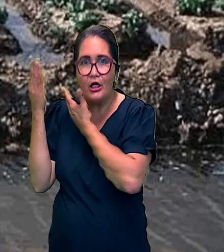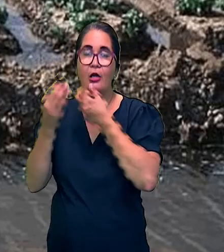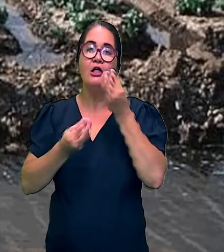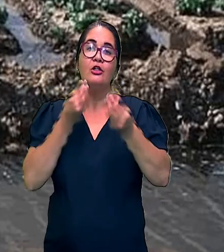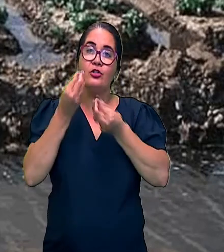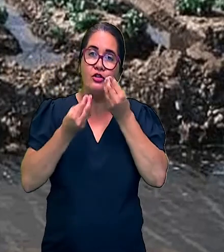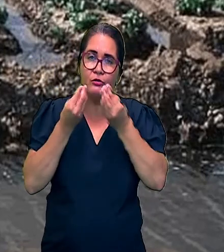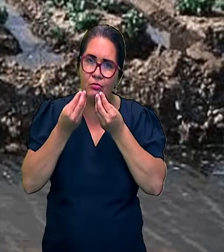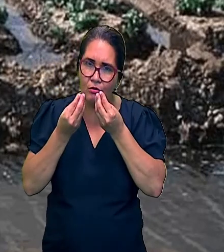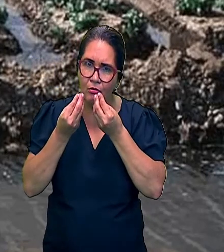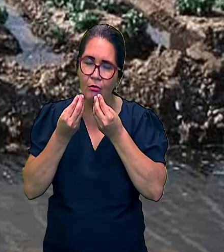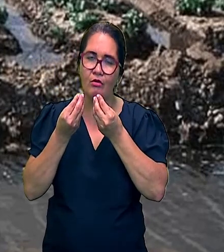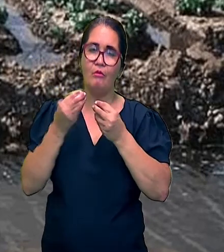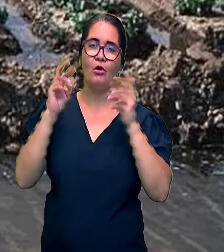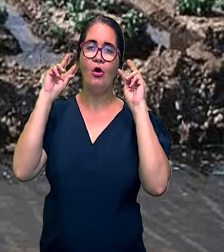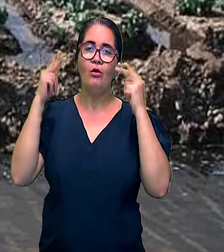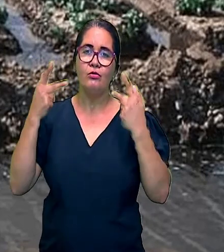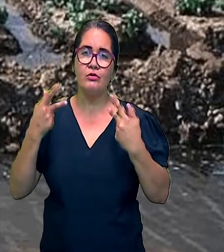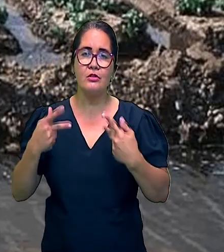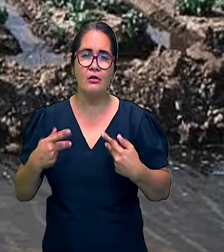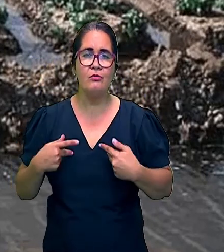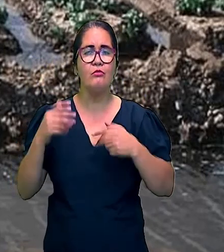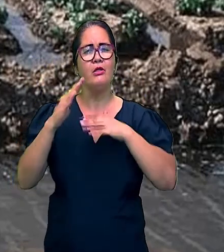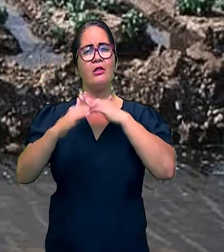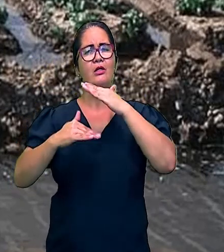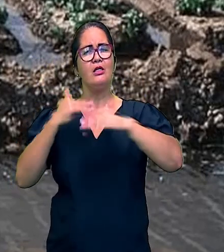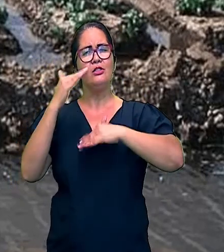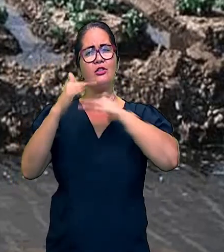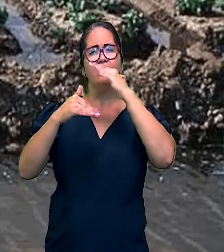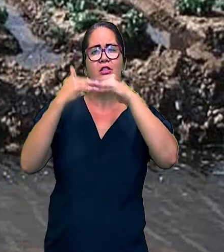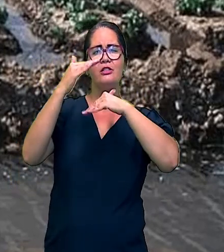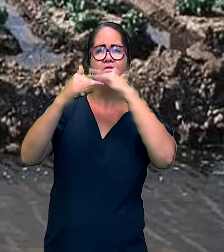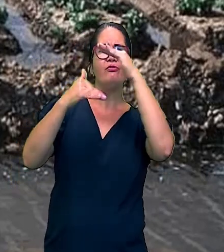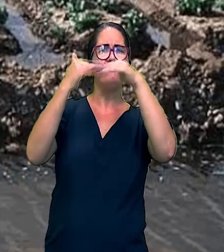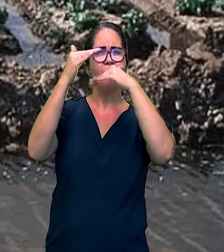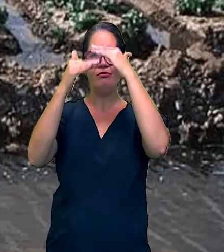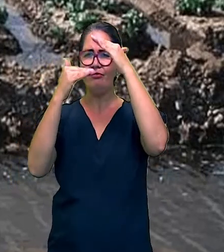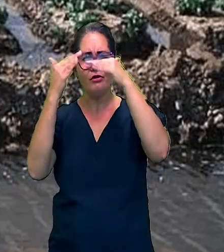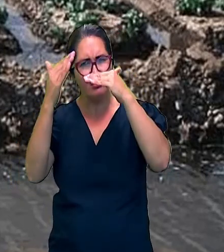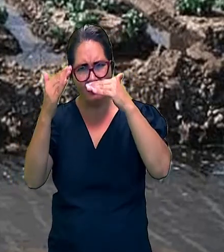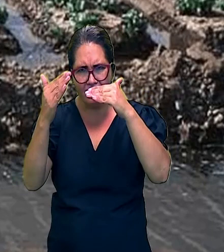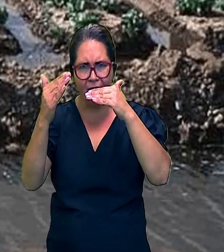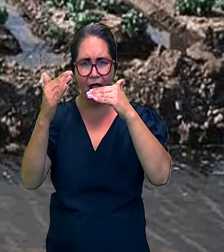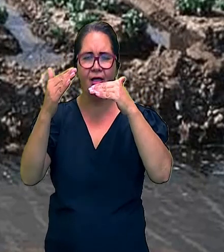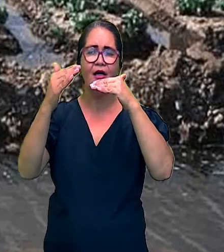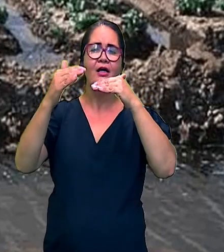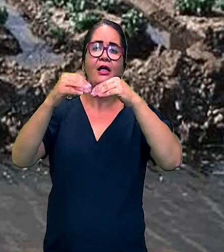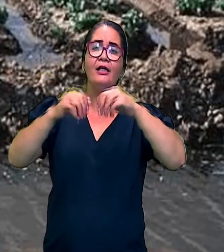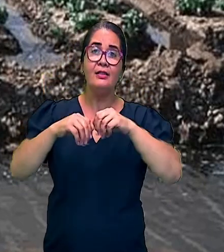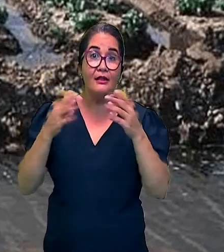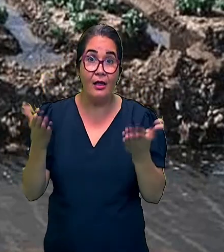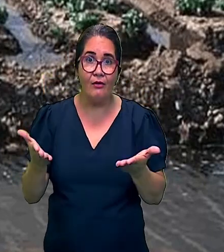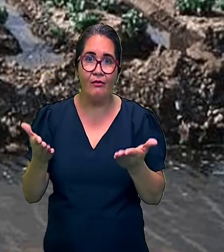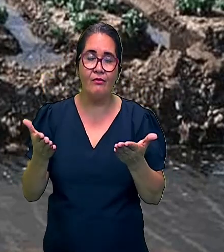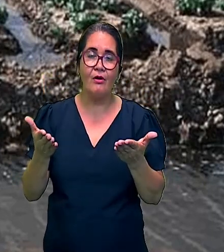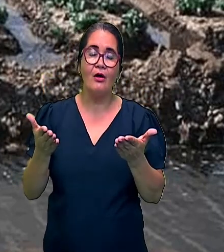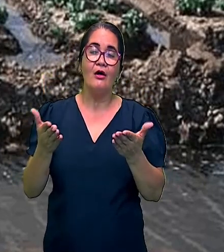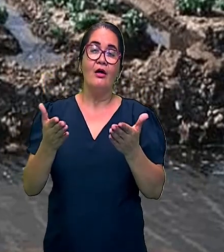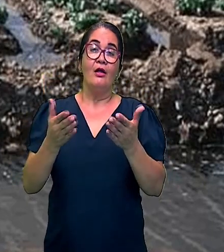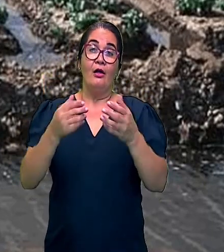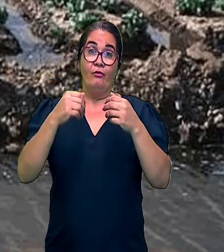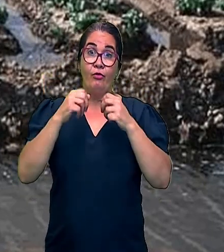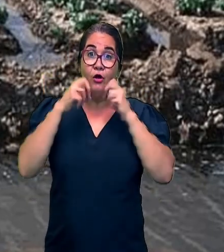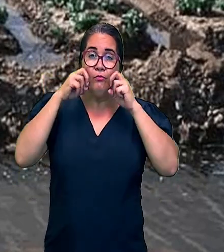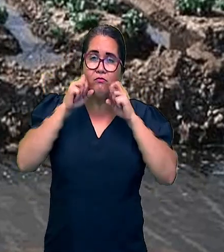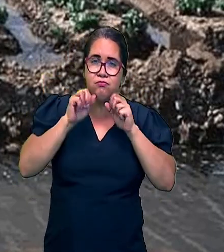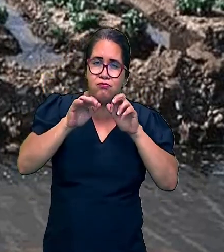começarem a trocar o que elas tinham produzido com os outros excedentes produzidos por outros povos. Ou seja, eu